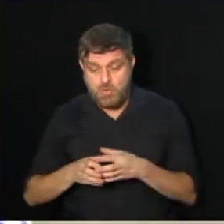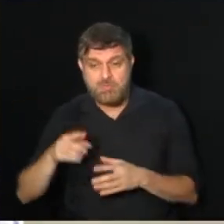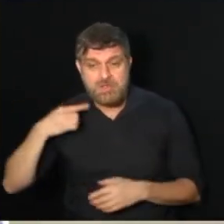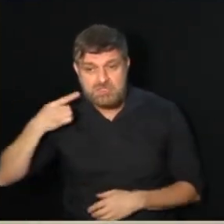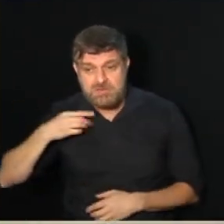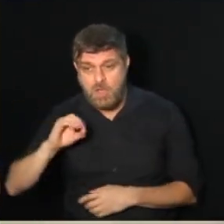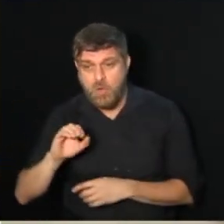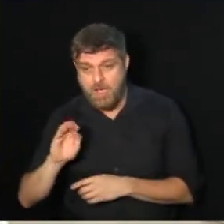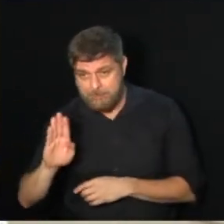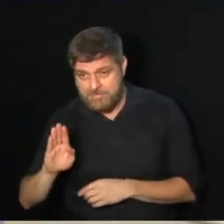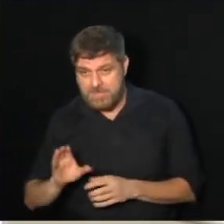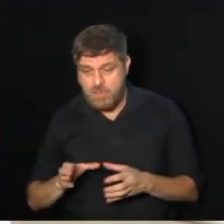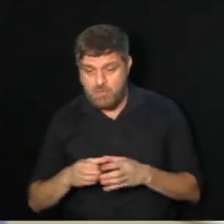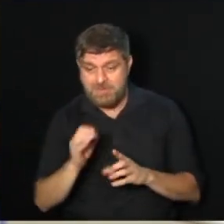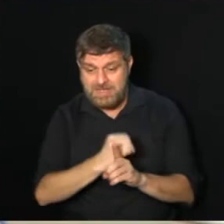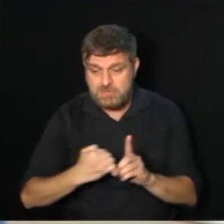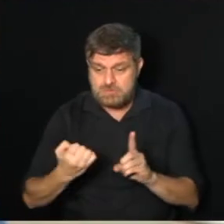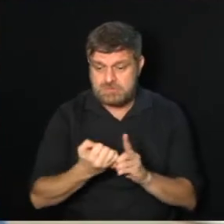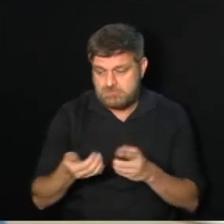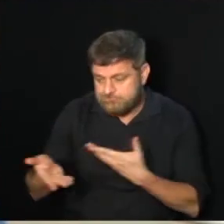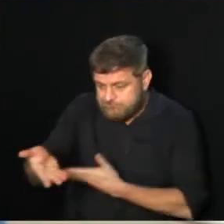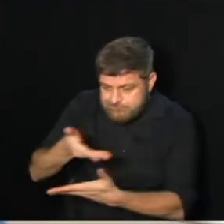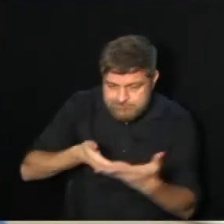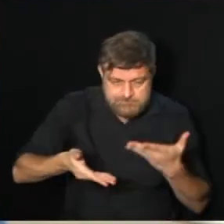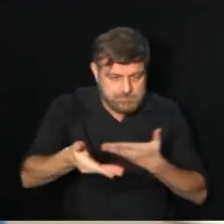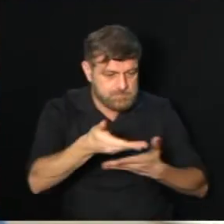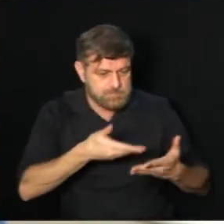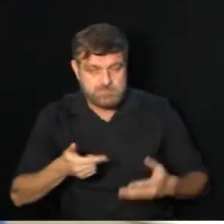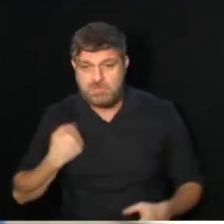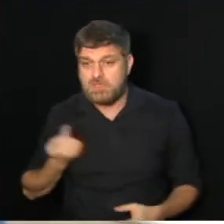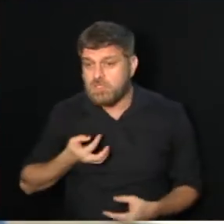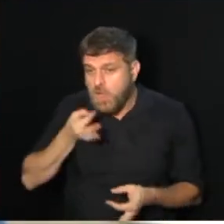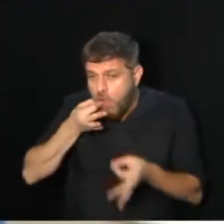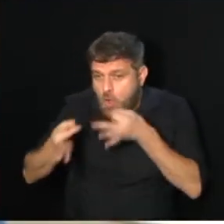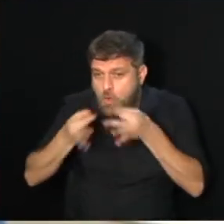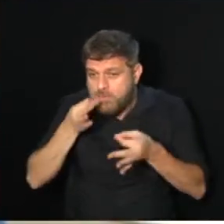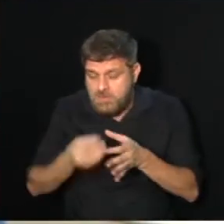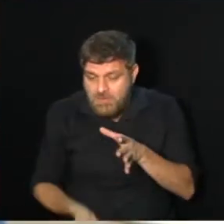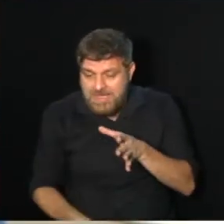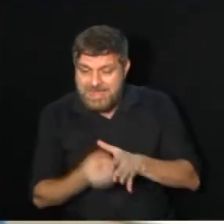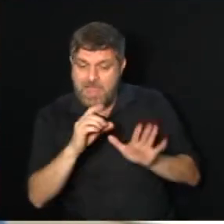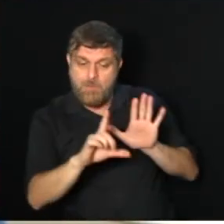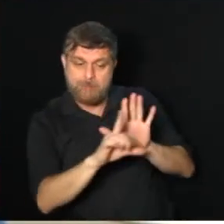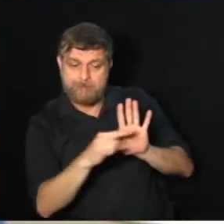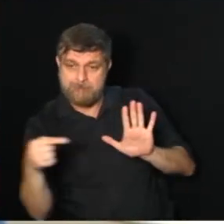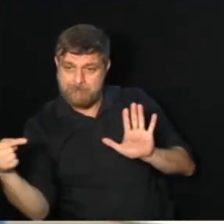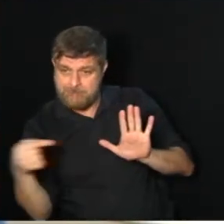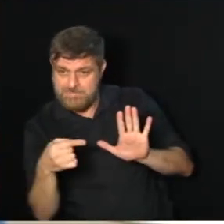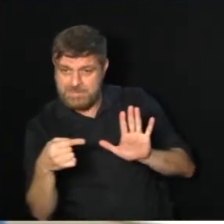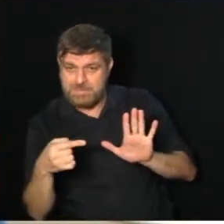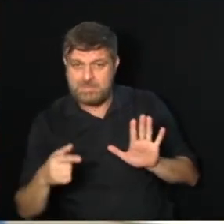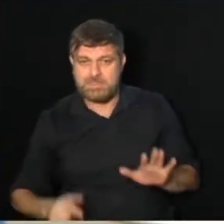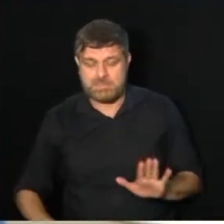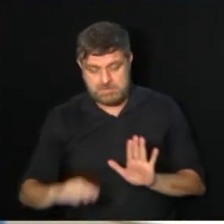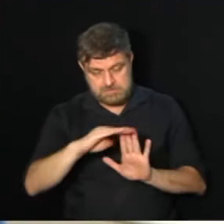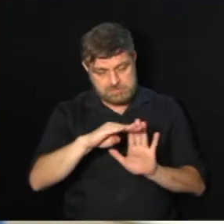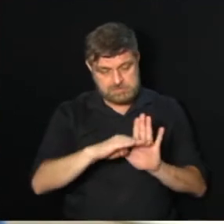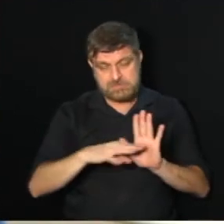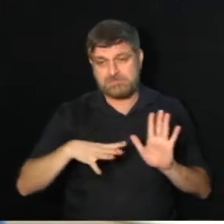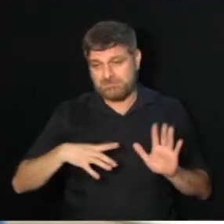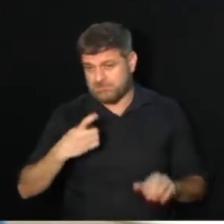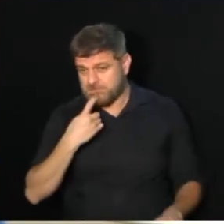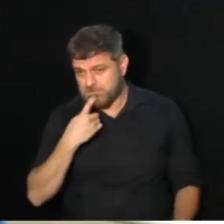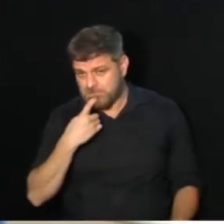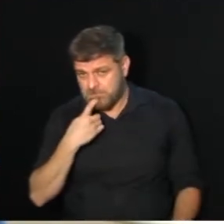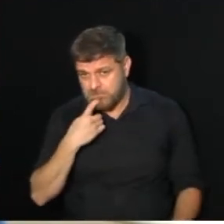a sociedade civil, para que a gente possa, de alguma maneira, apresentar uma lei, ter uma lei no ordenamento jurídico municipal que é